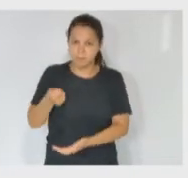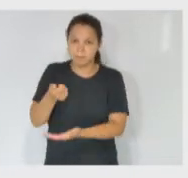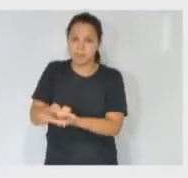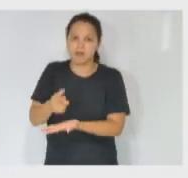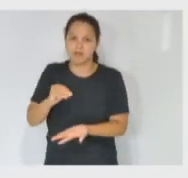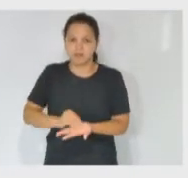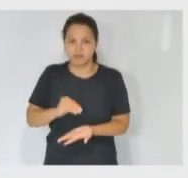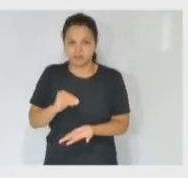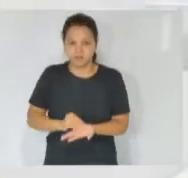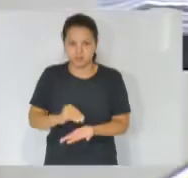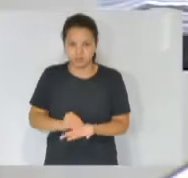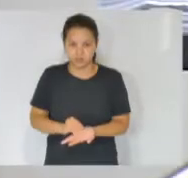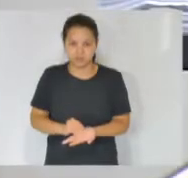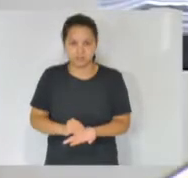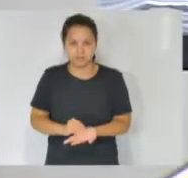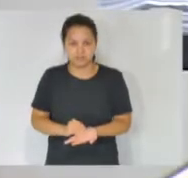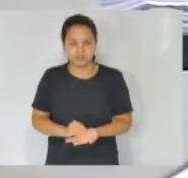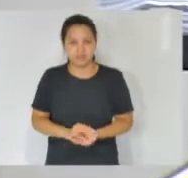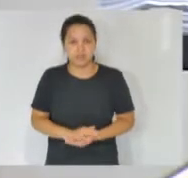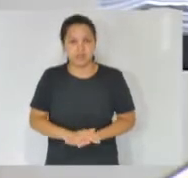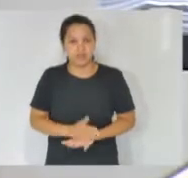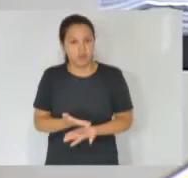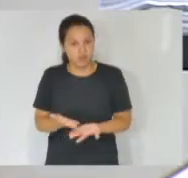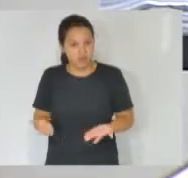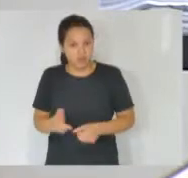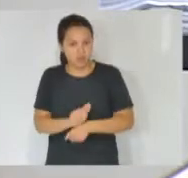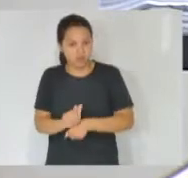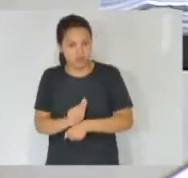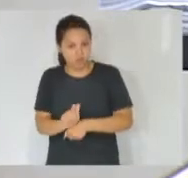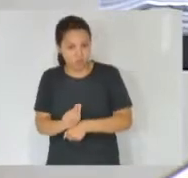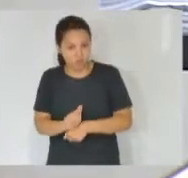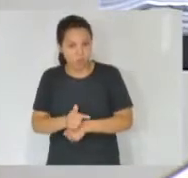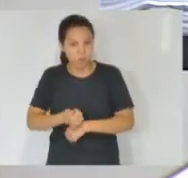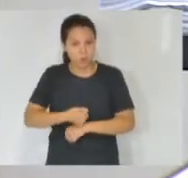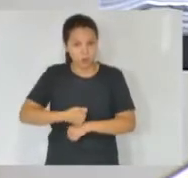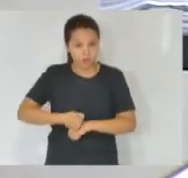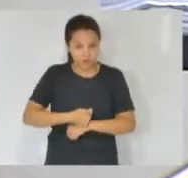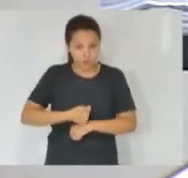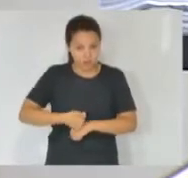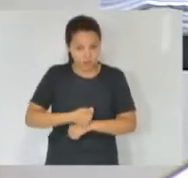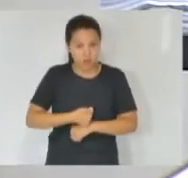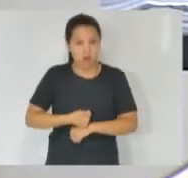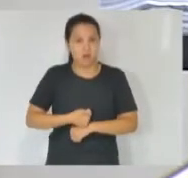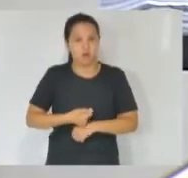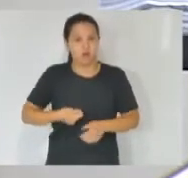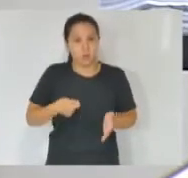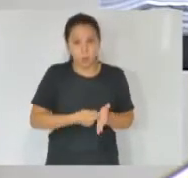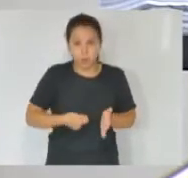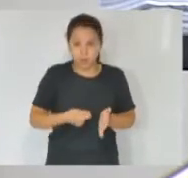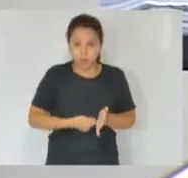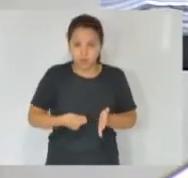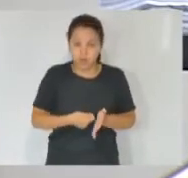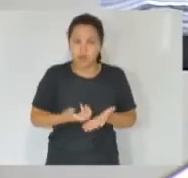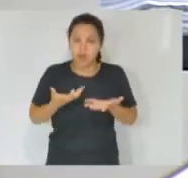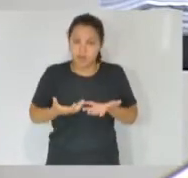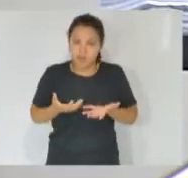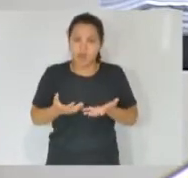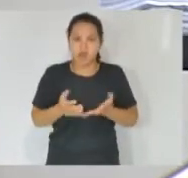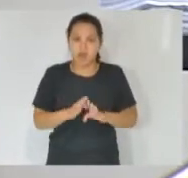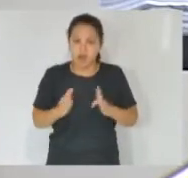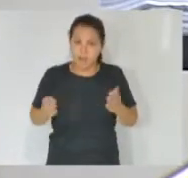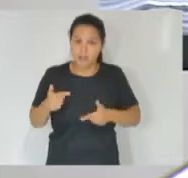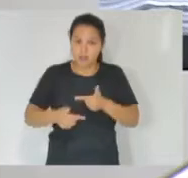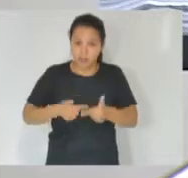Aqueles gestores, os profissionais que estão lutando para manter as suas portas abertas e afastar de